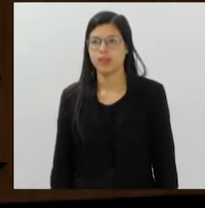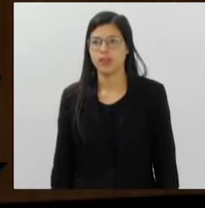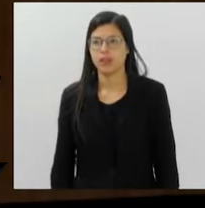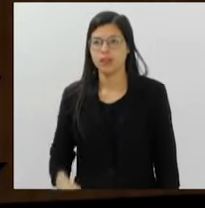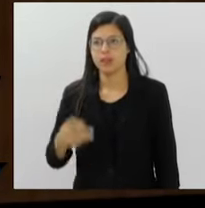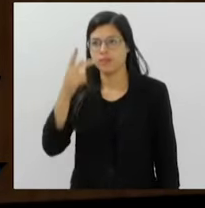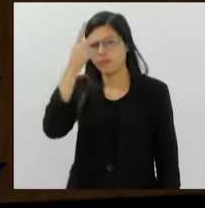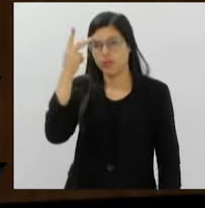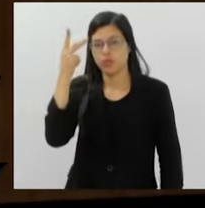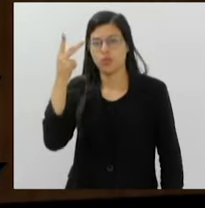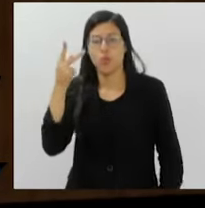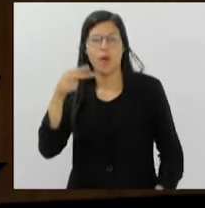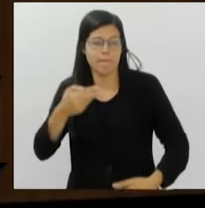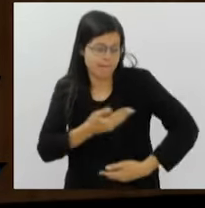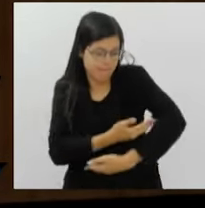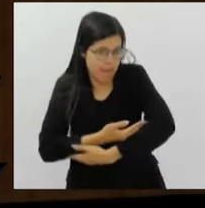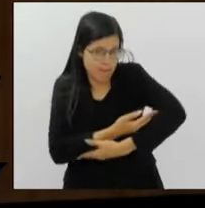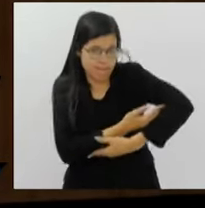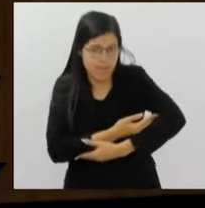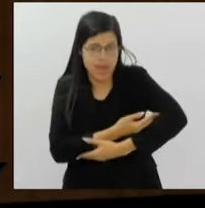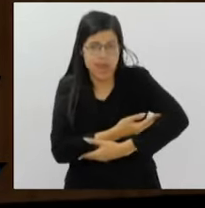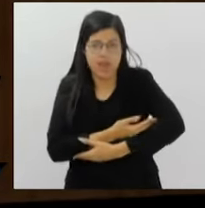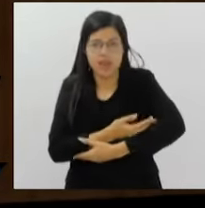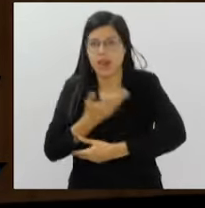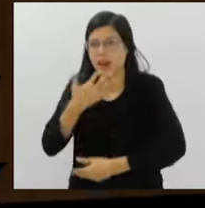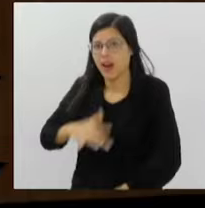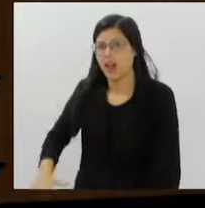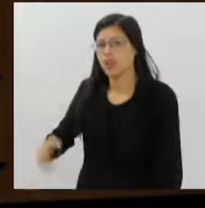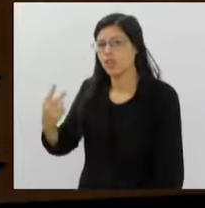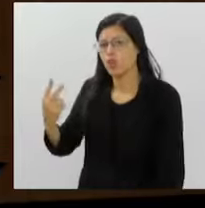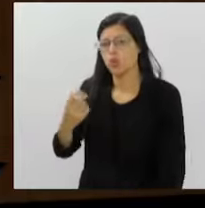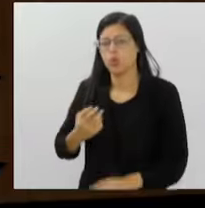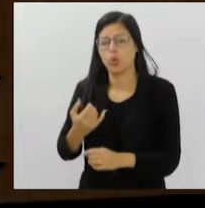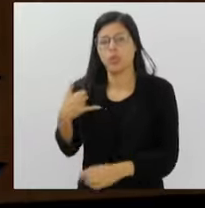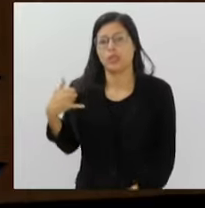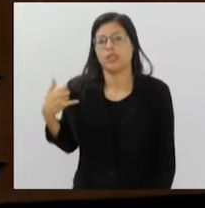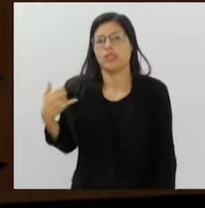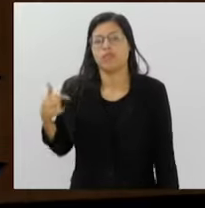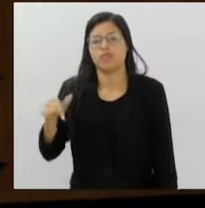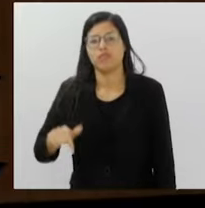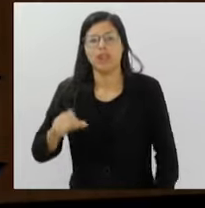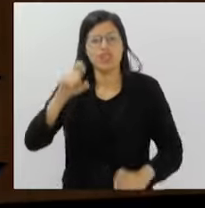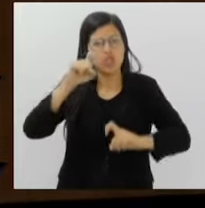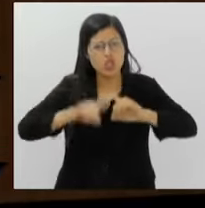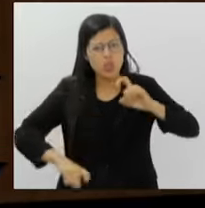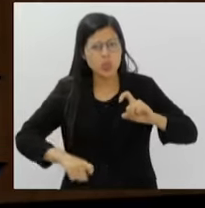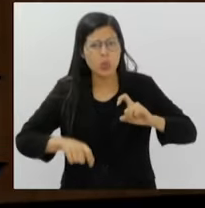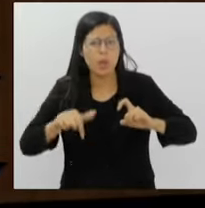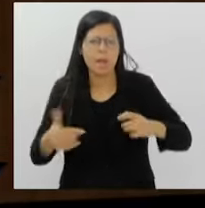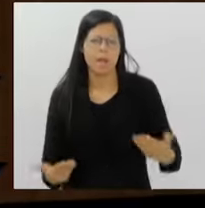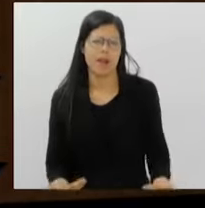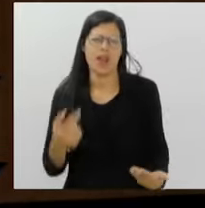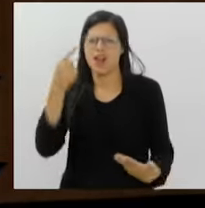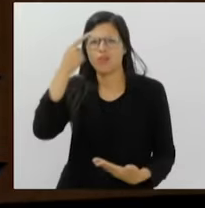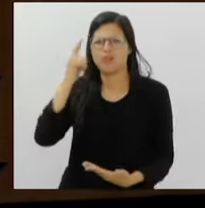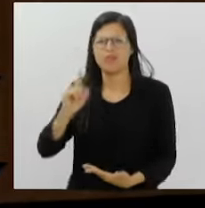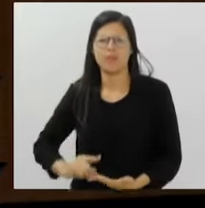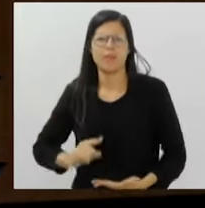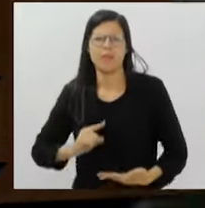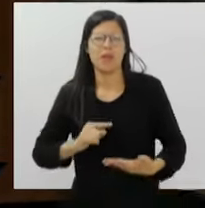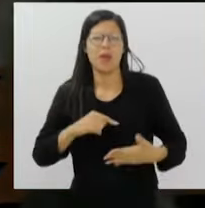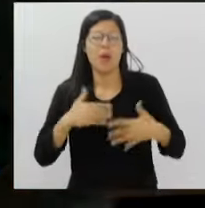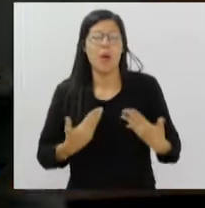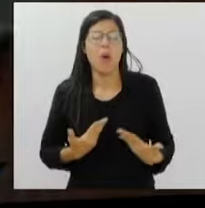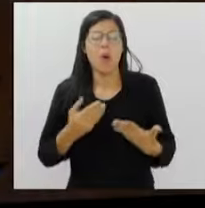um bebê de 2 anos, estupra, barbariza, ele não sabia qual é a justificativa